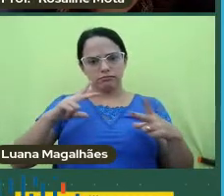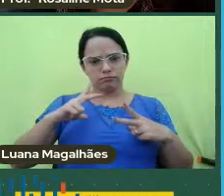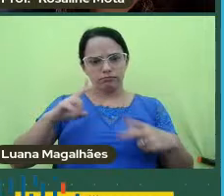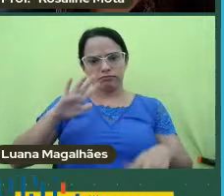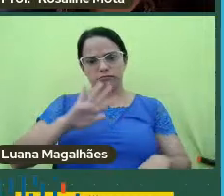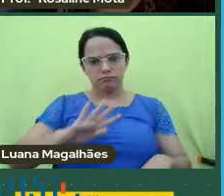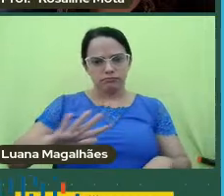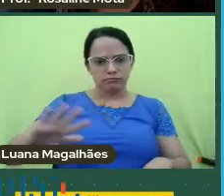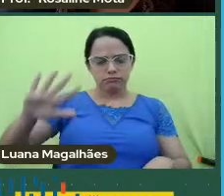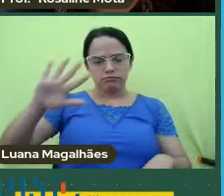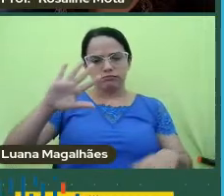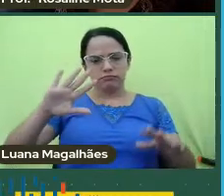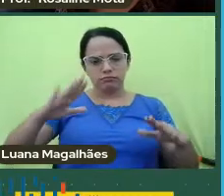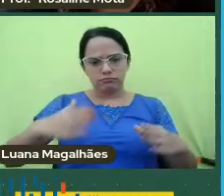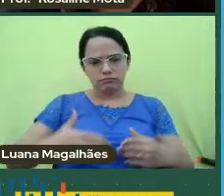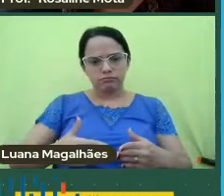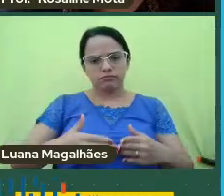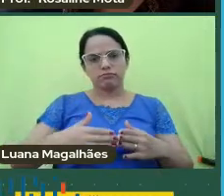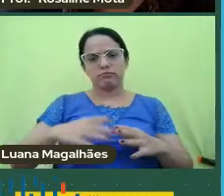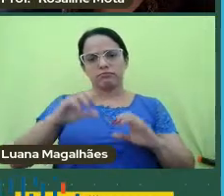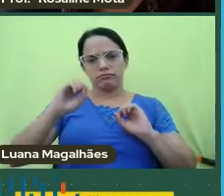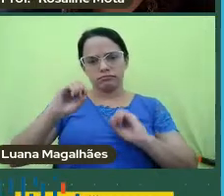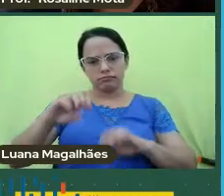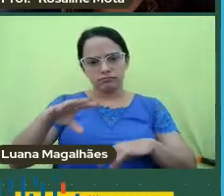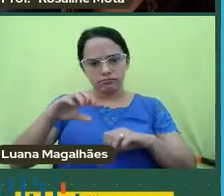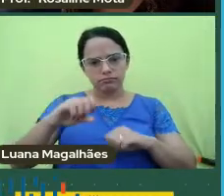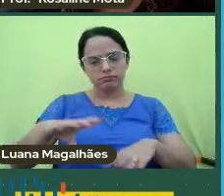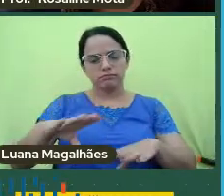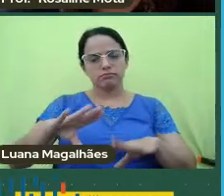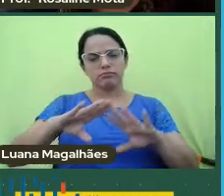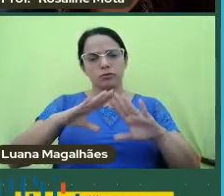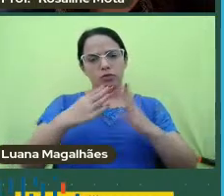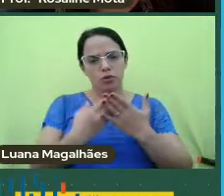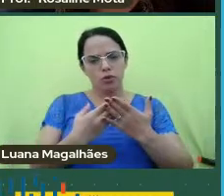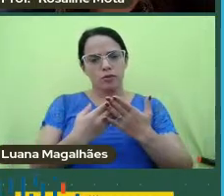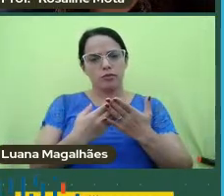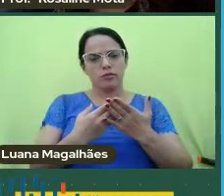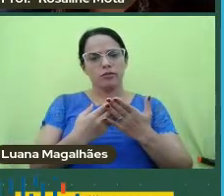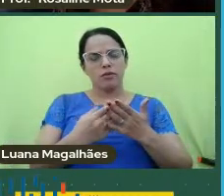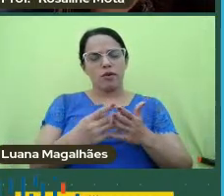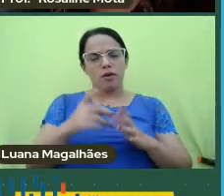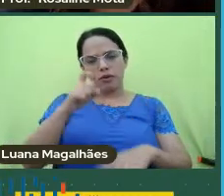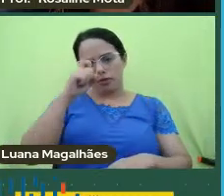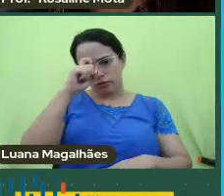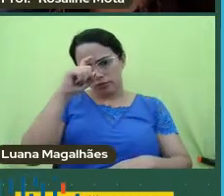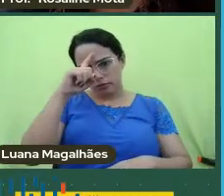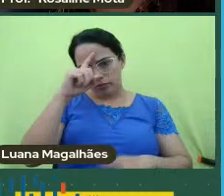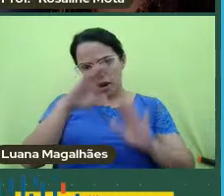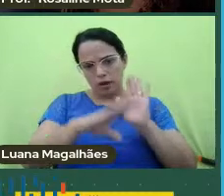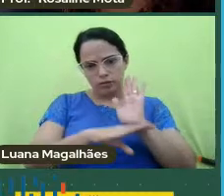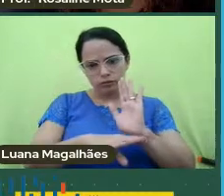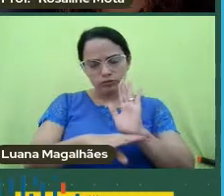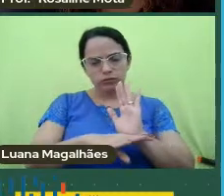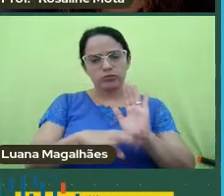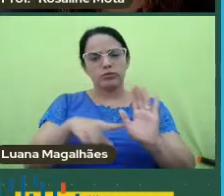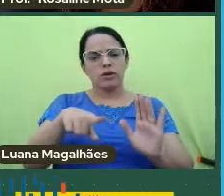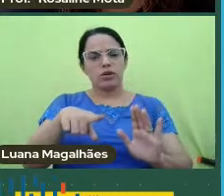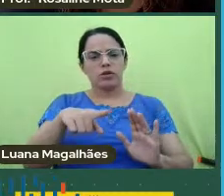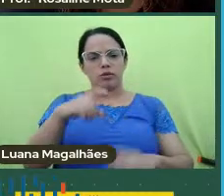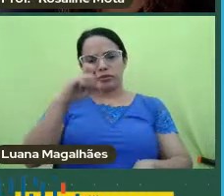geral, especializado, hospital de ensino, hospital escola, hospital filantrópico, hospital